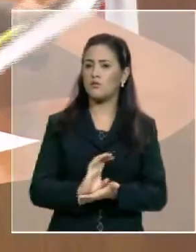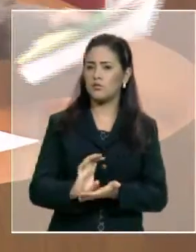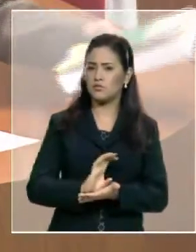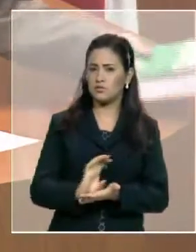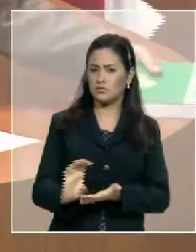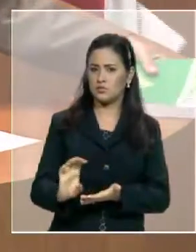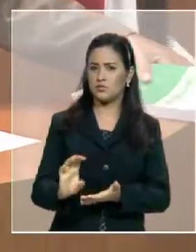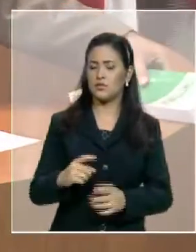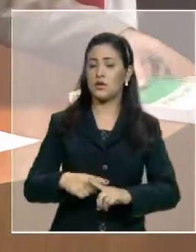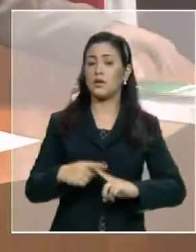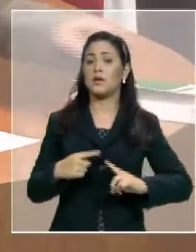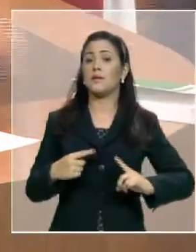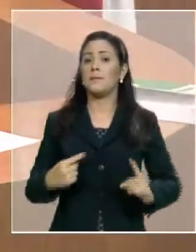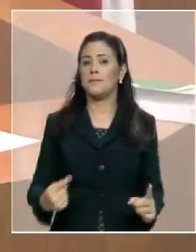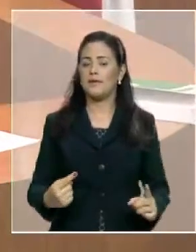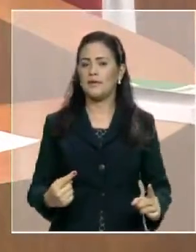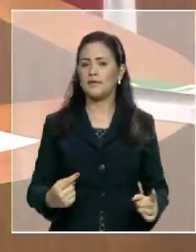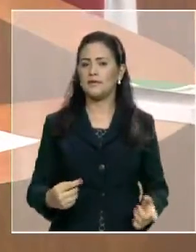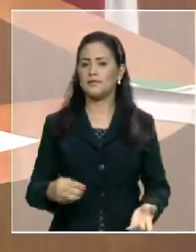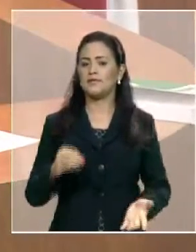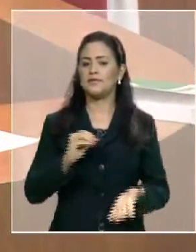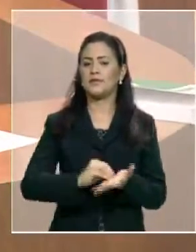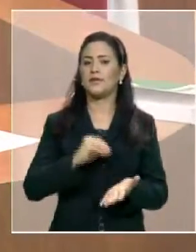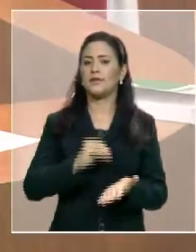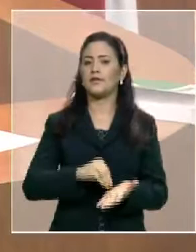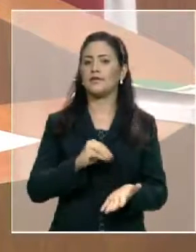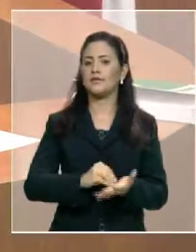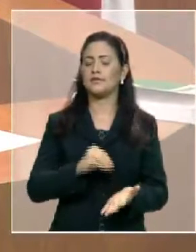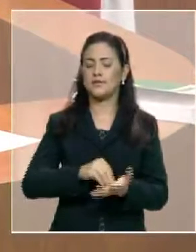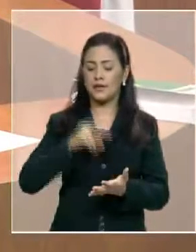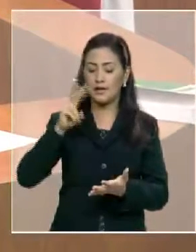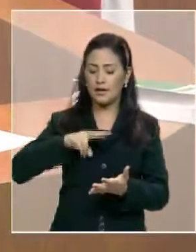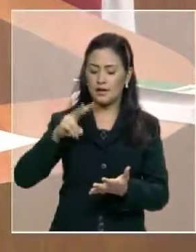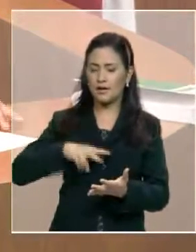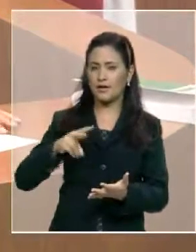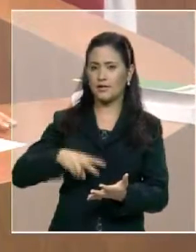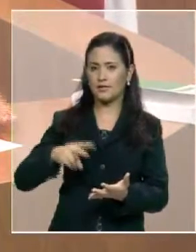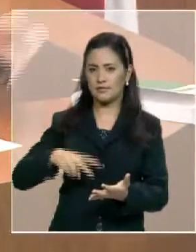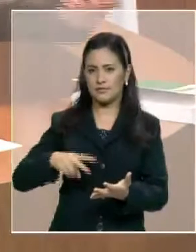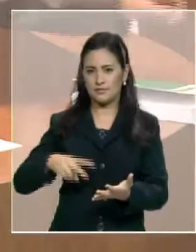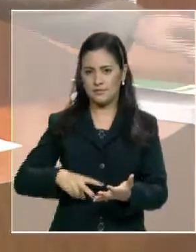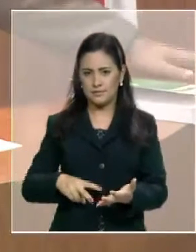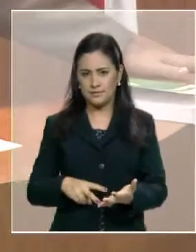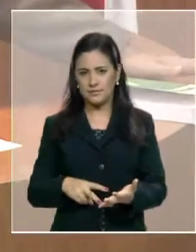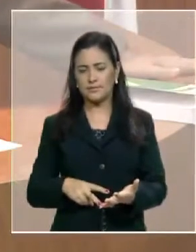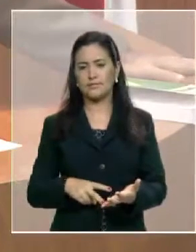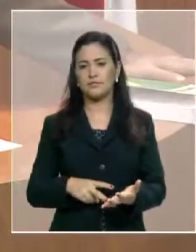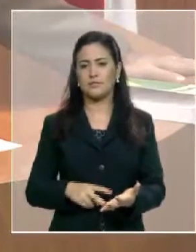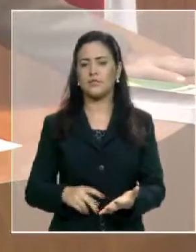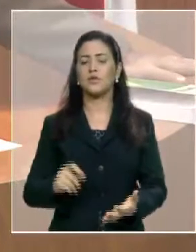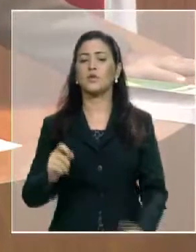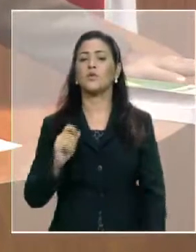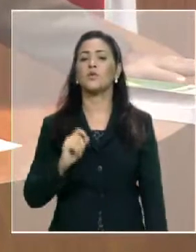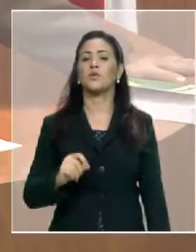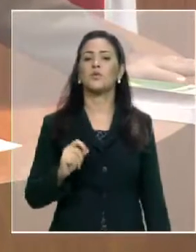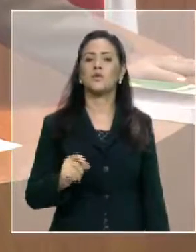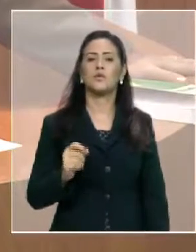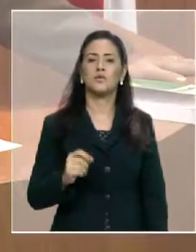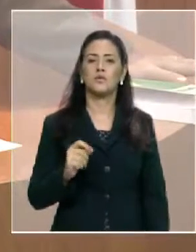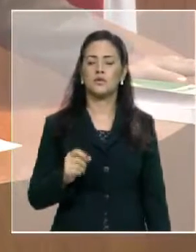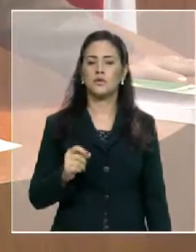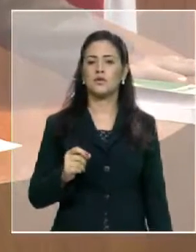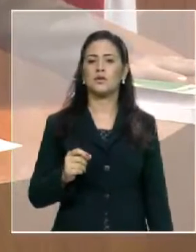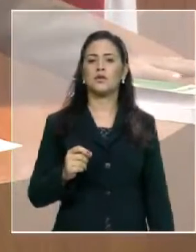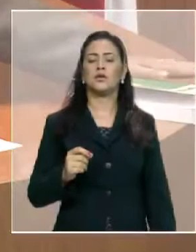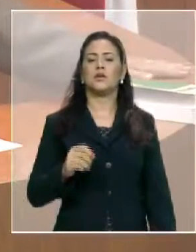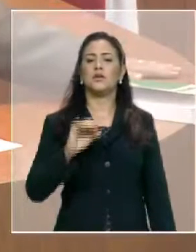mas não lê o que trata, deputado Rogério Cafeteira, o princípio da